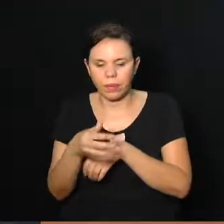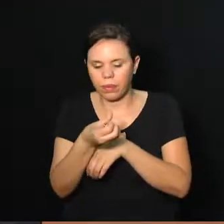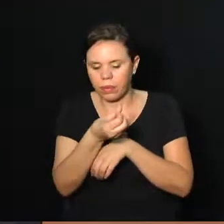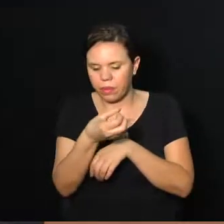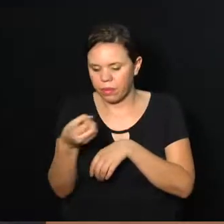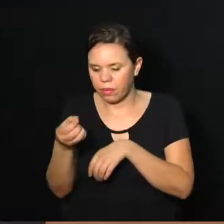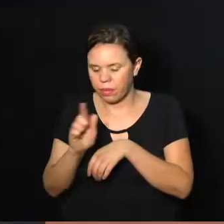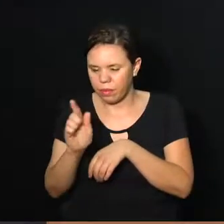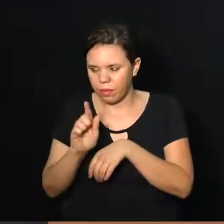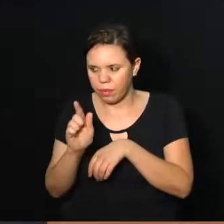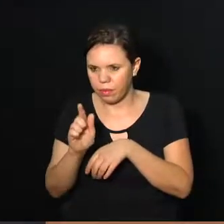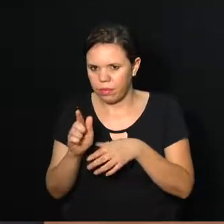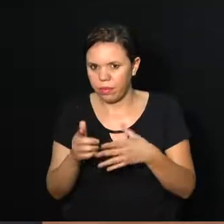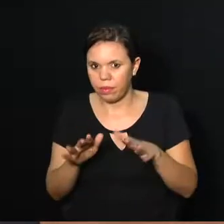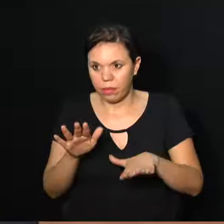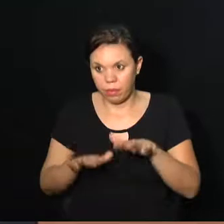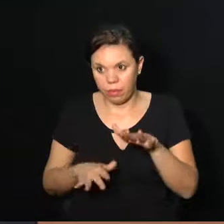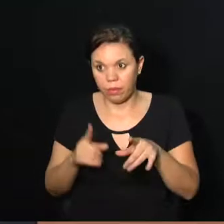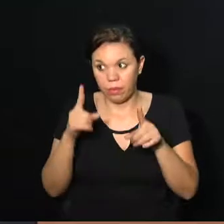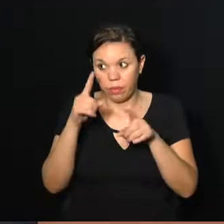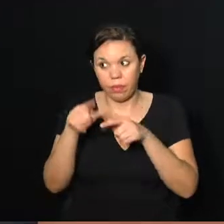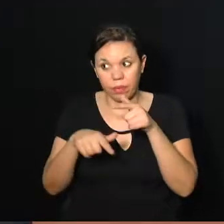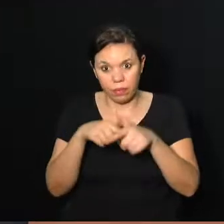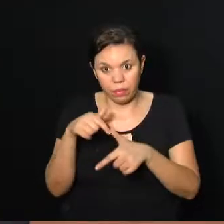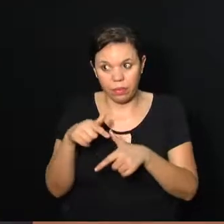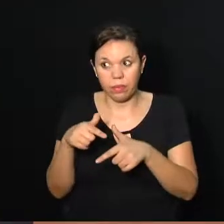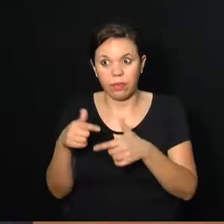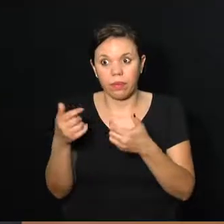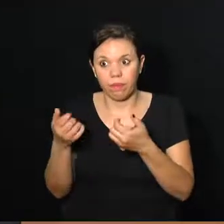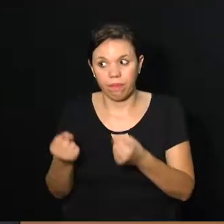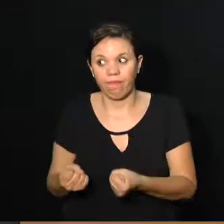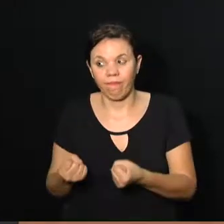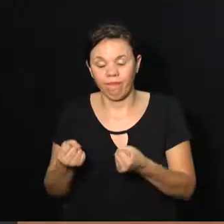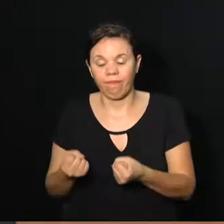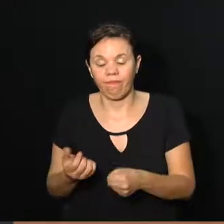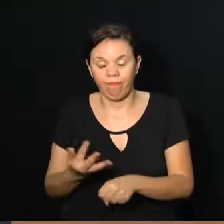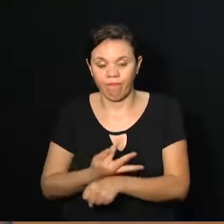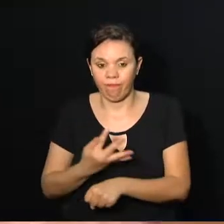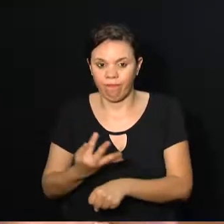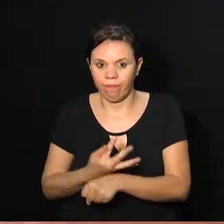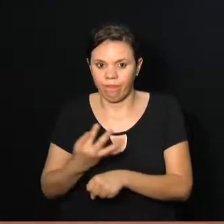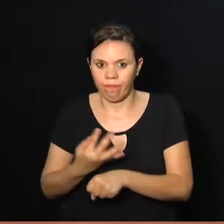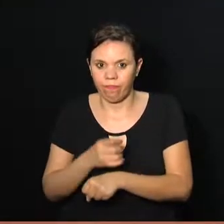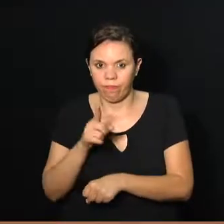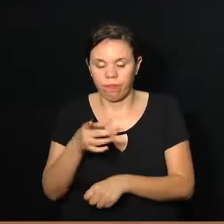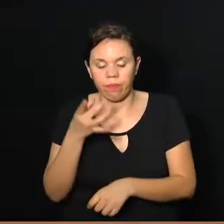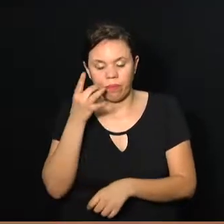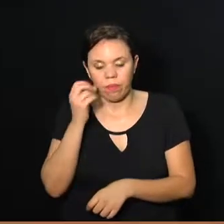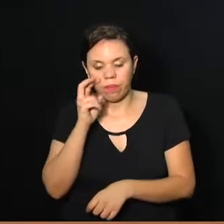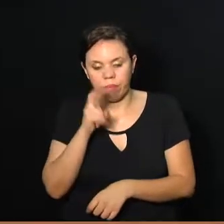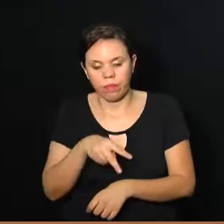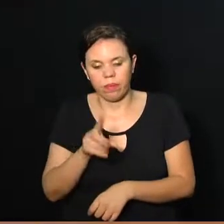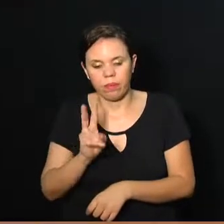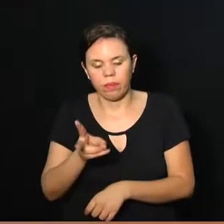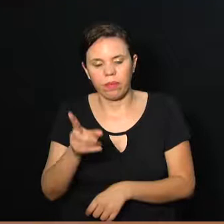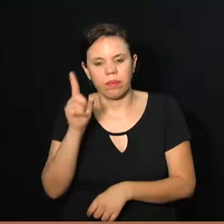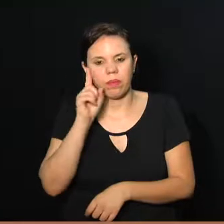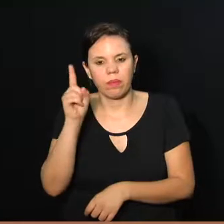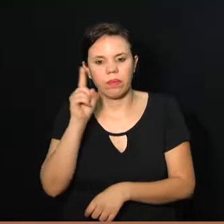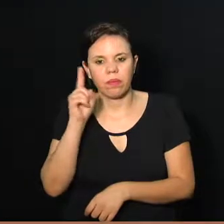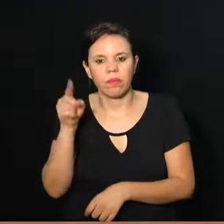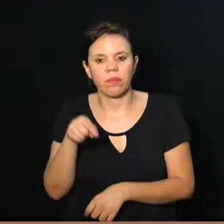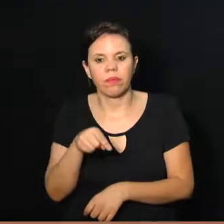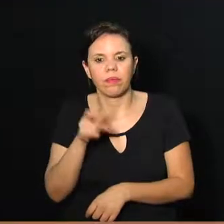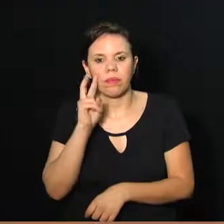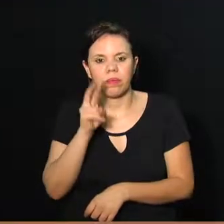então assim, é tudo muito pesado. Mas conseguir suportar, né? E você presencia isso todos os dias e